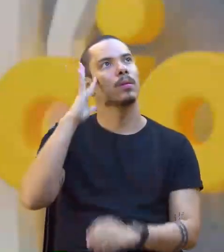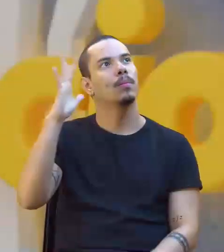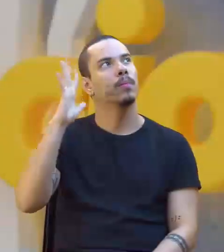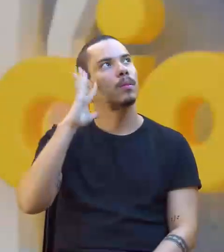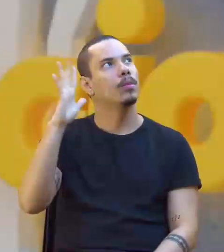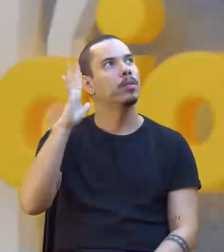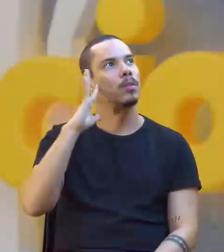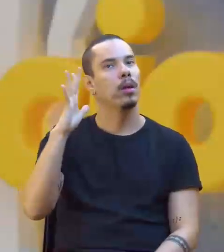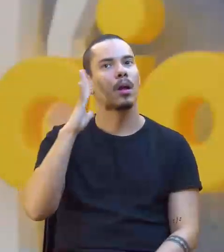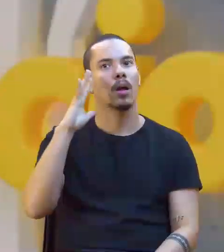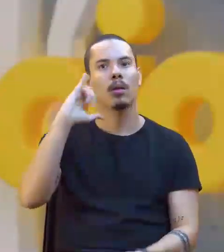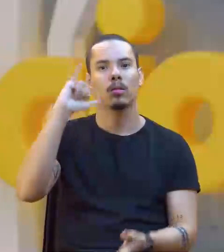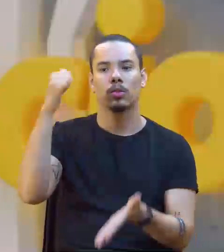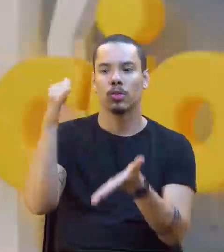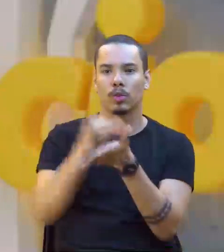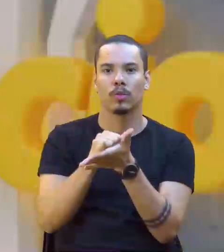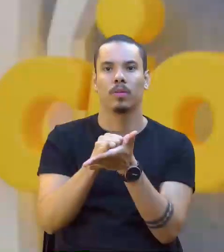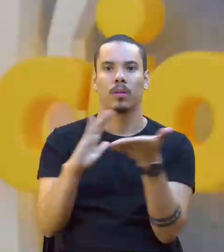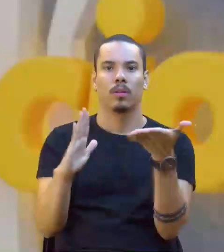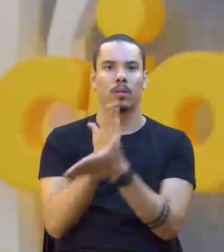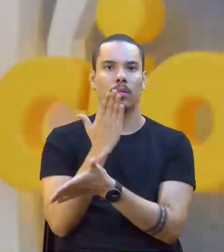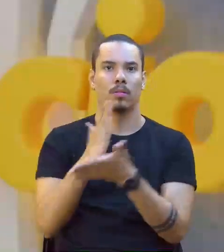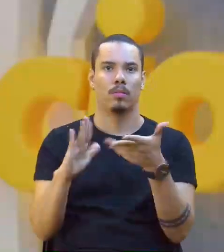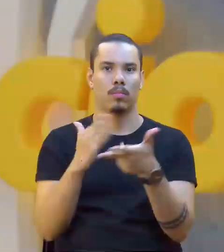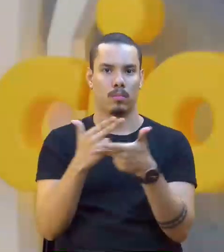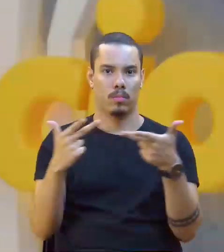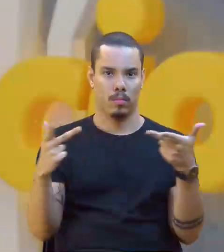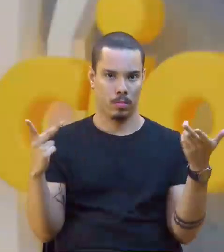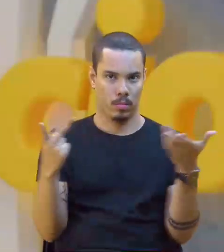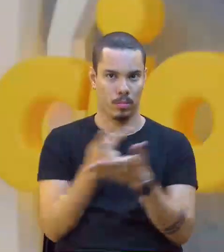para justificar algumas questões aí,